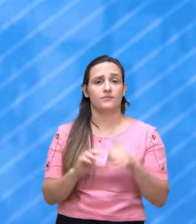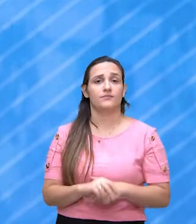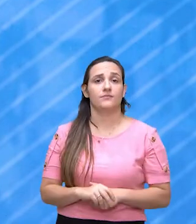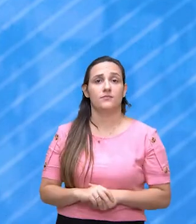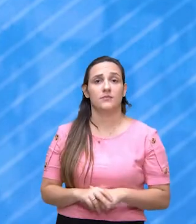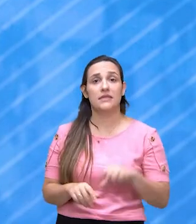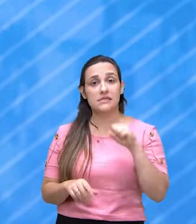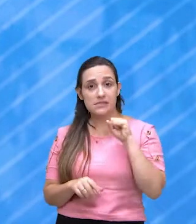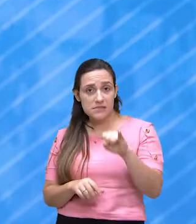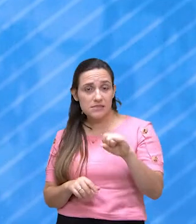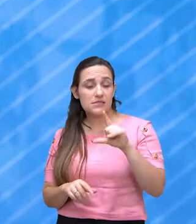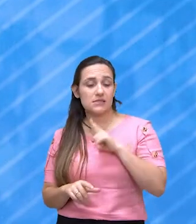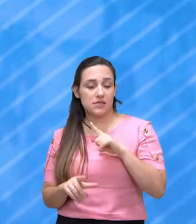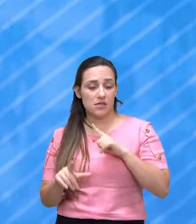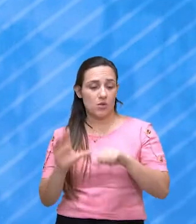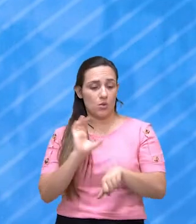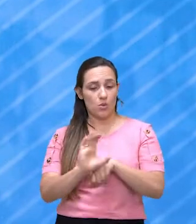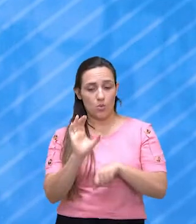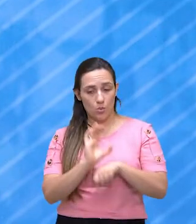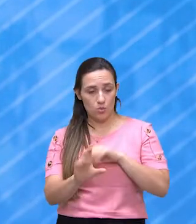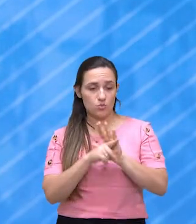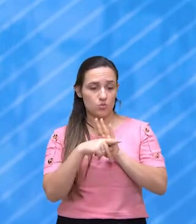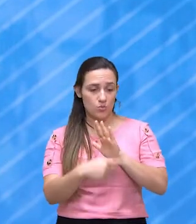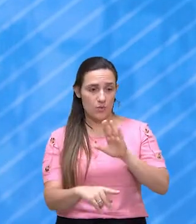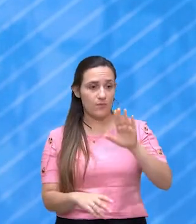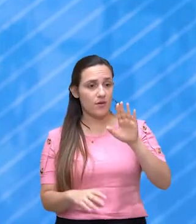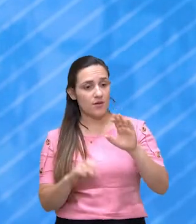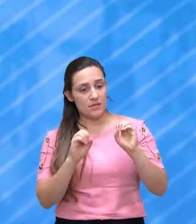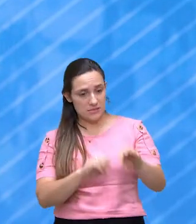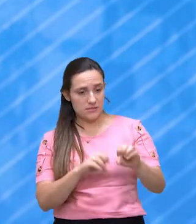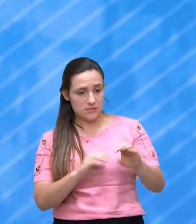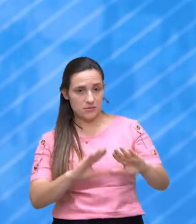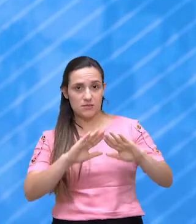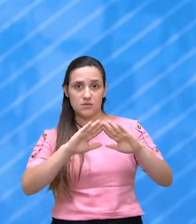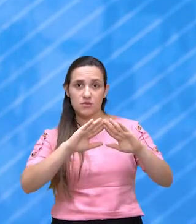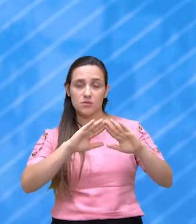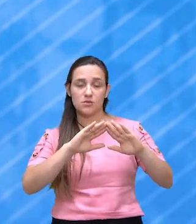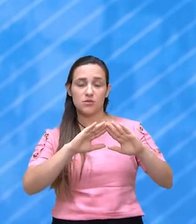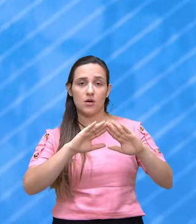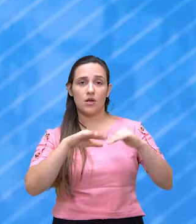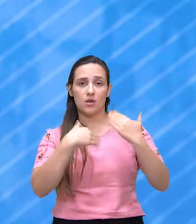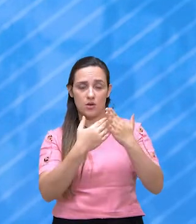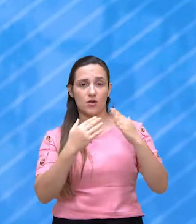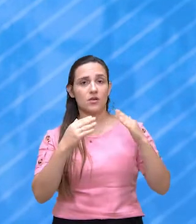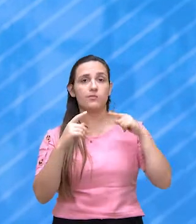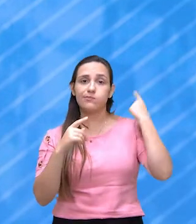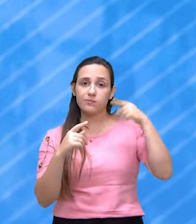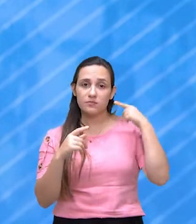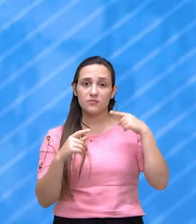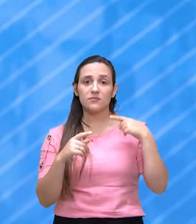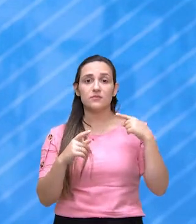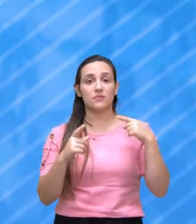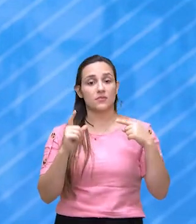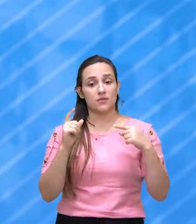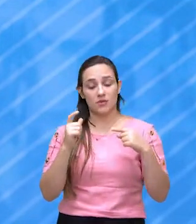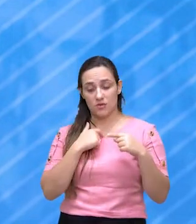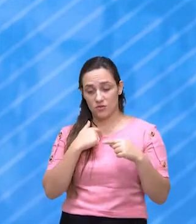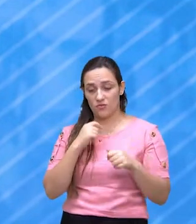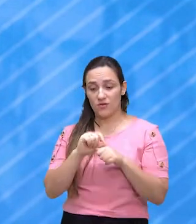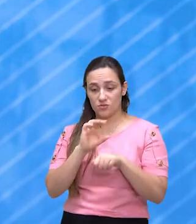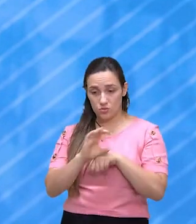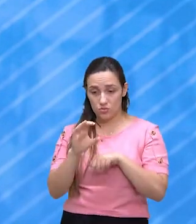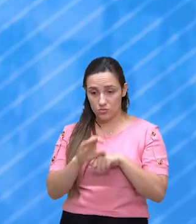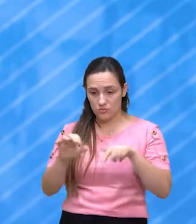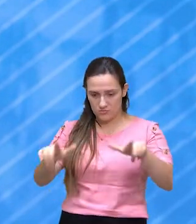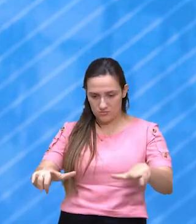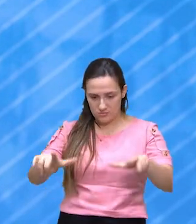que quando a gente tem um curso feito pela esa um acadêmico receberá Um certificado validado de